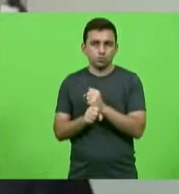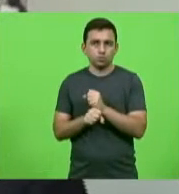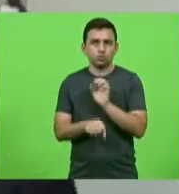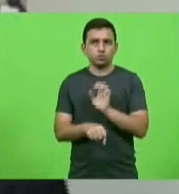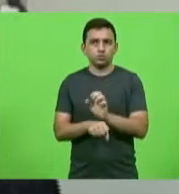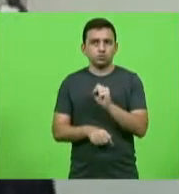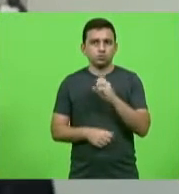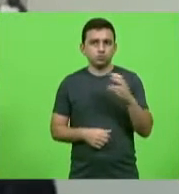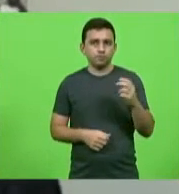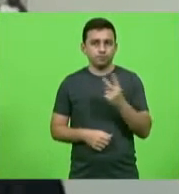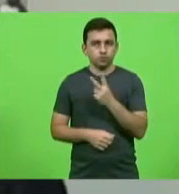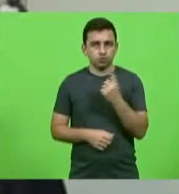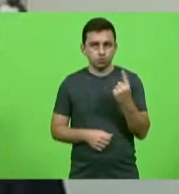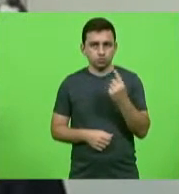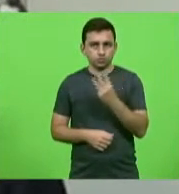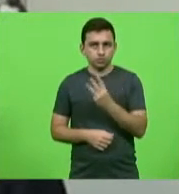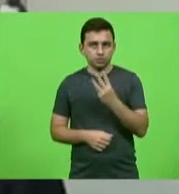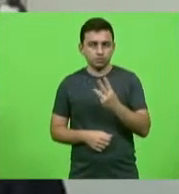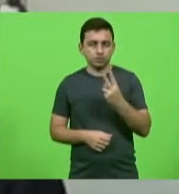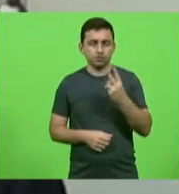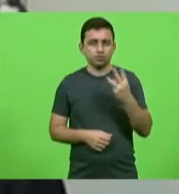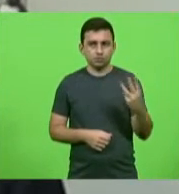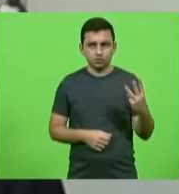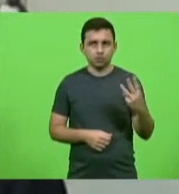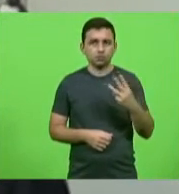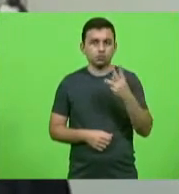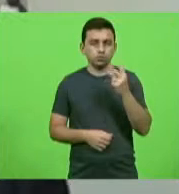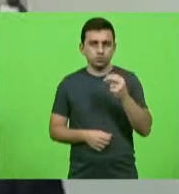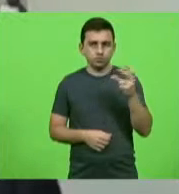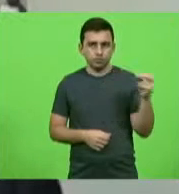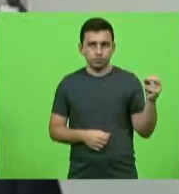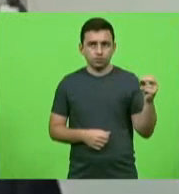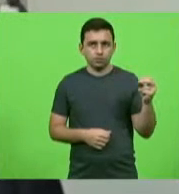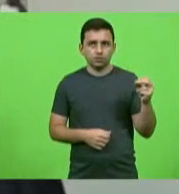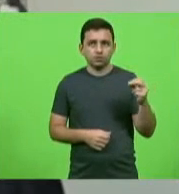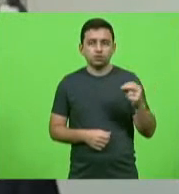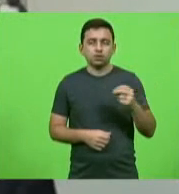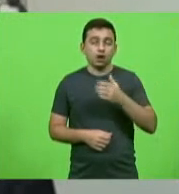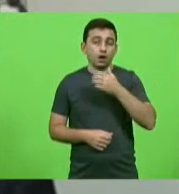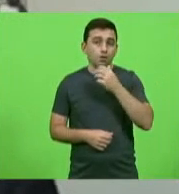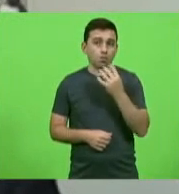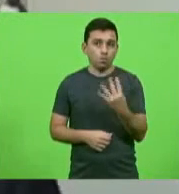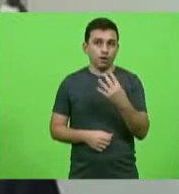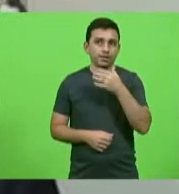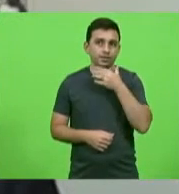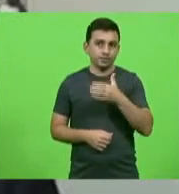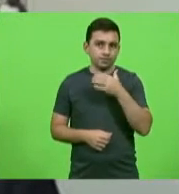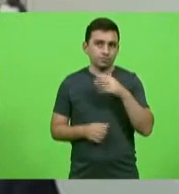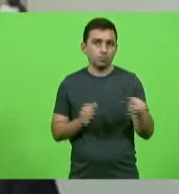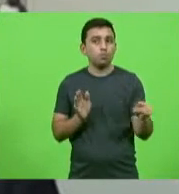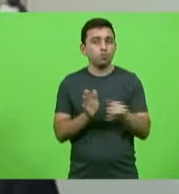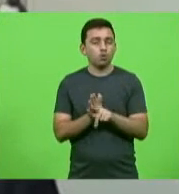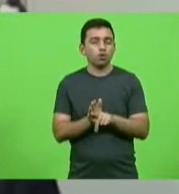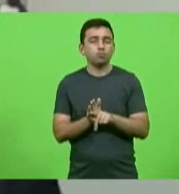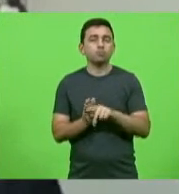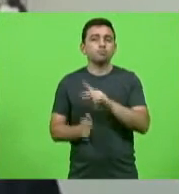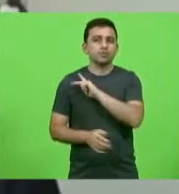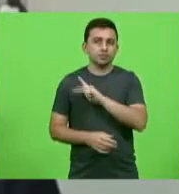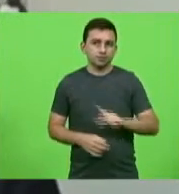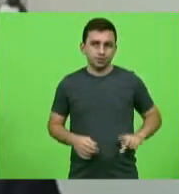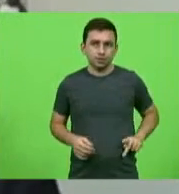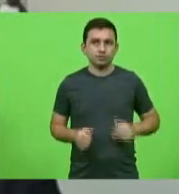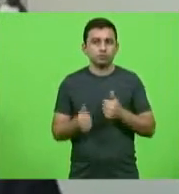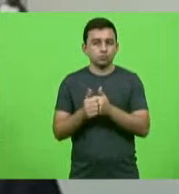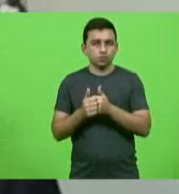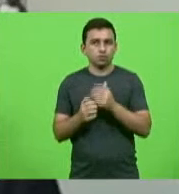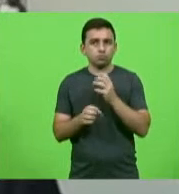Santa Catarina, número 21.323, de 2020, de 4 de dezembro, oriundo da presidência do Tribunal de